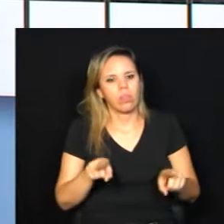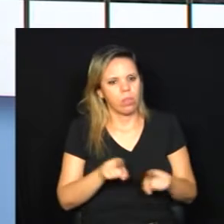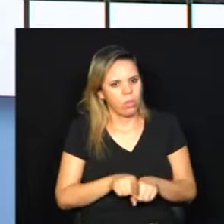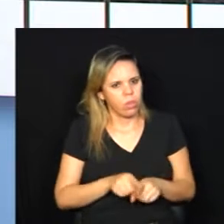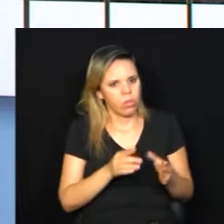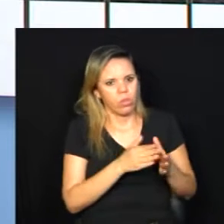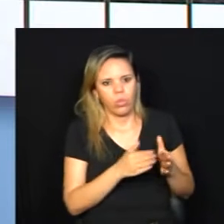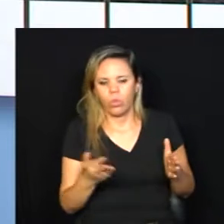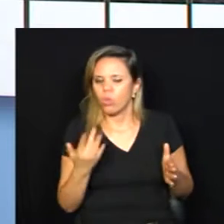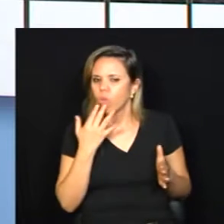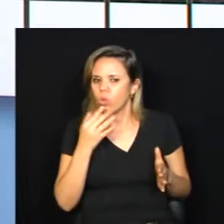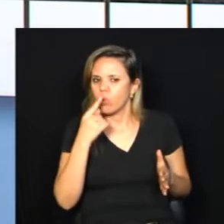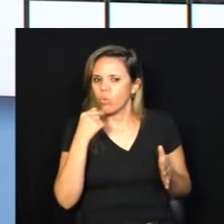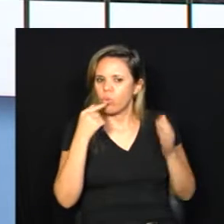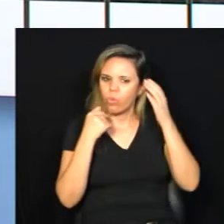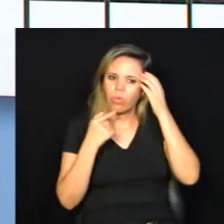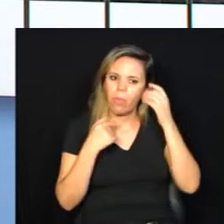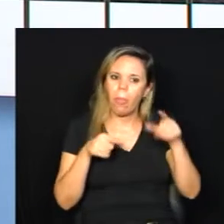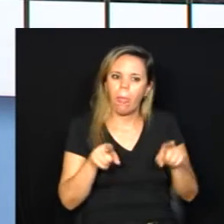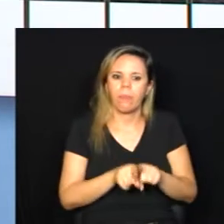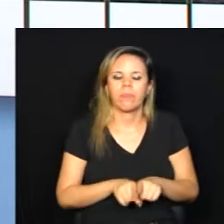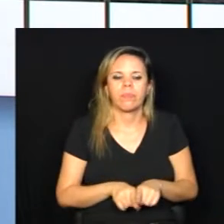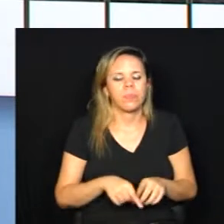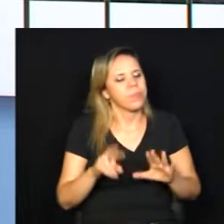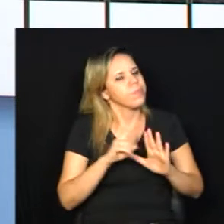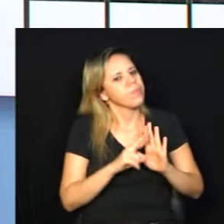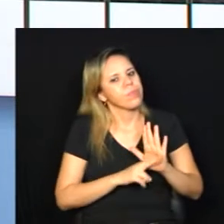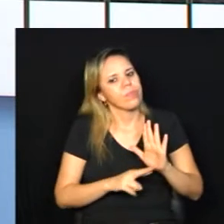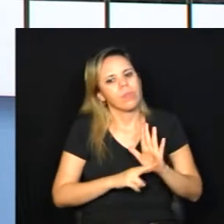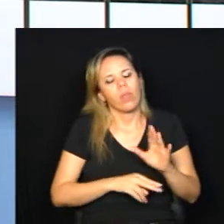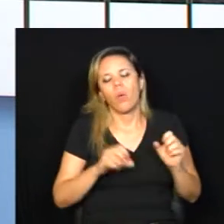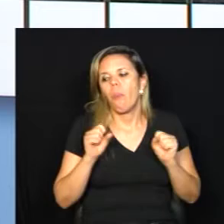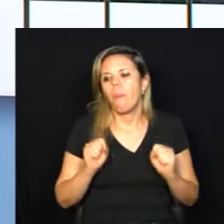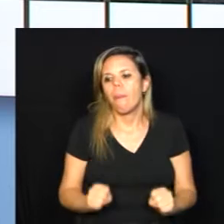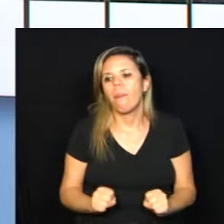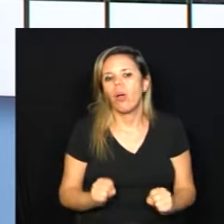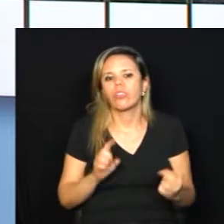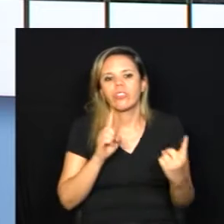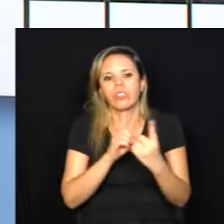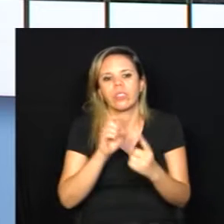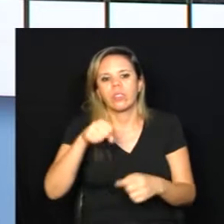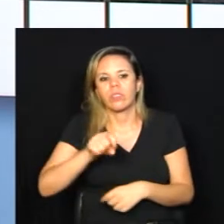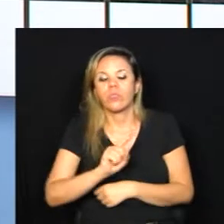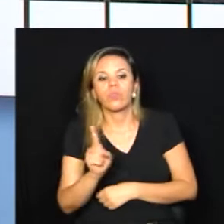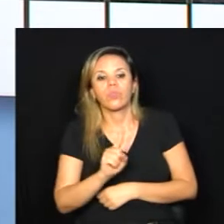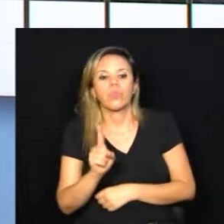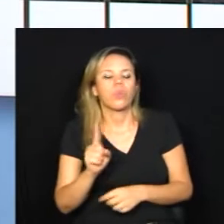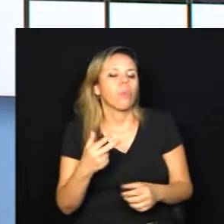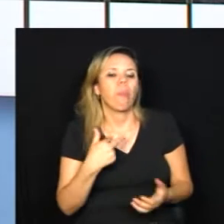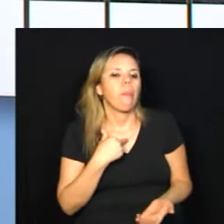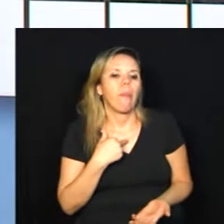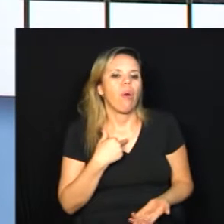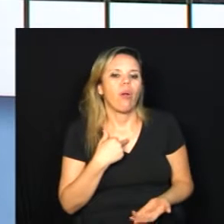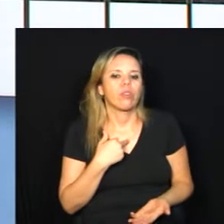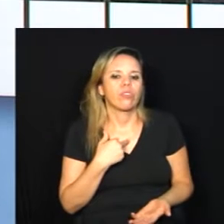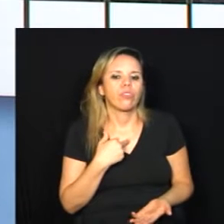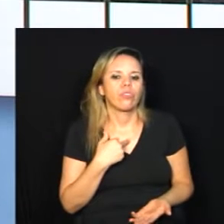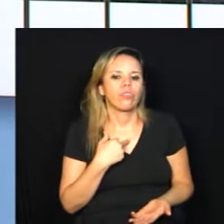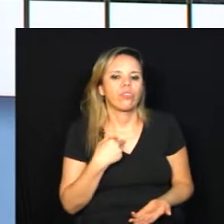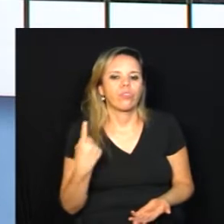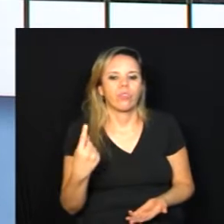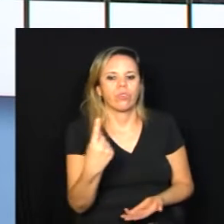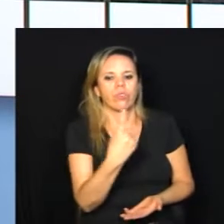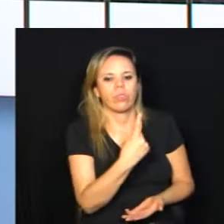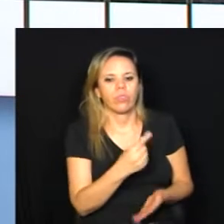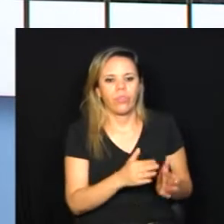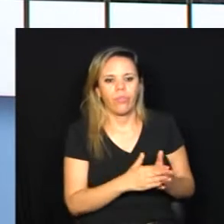na fase vermelha, ou seja, aquelas regras do que pode funcionar ou não pode funcionar em cada uma